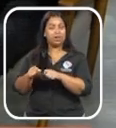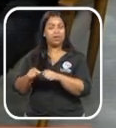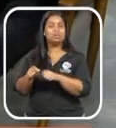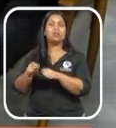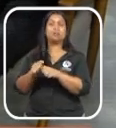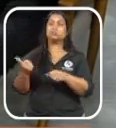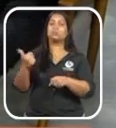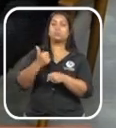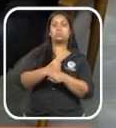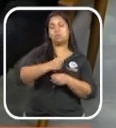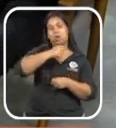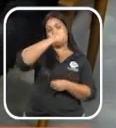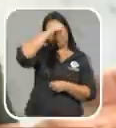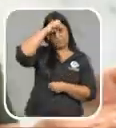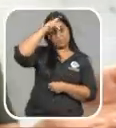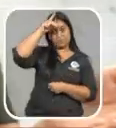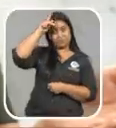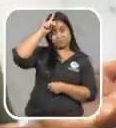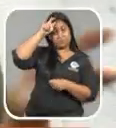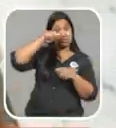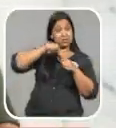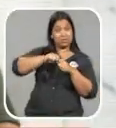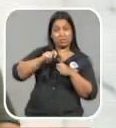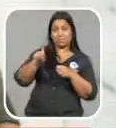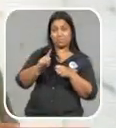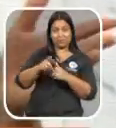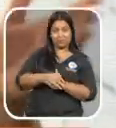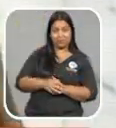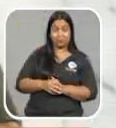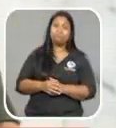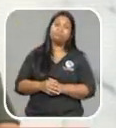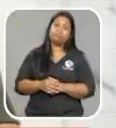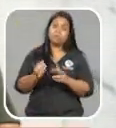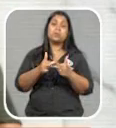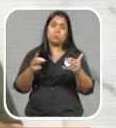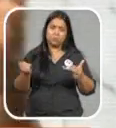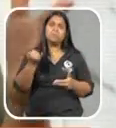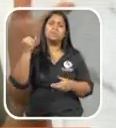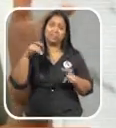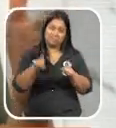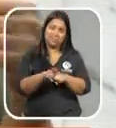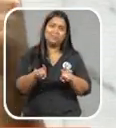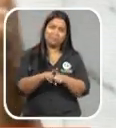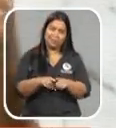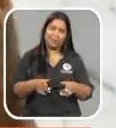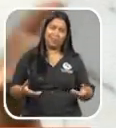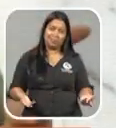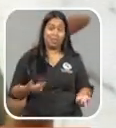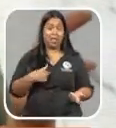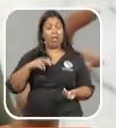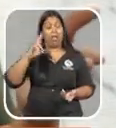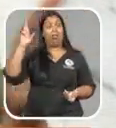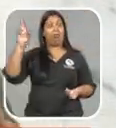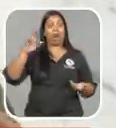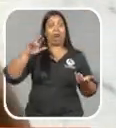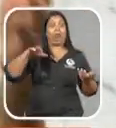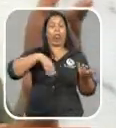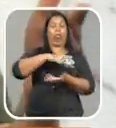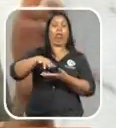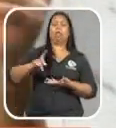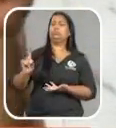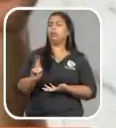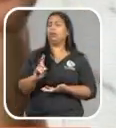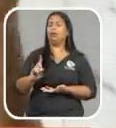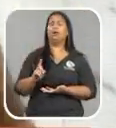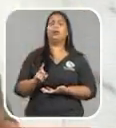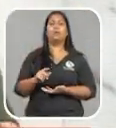fez. Entendi. Então, tem coisas importantes também, né? Eu não sou da teoria do caos, sabe? Eu faço enfrentamento aqui, não tenho